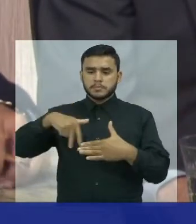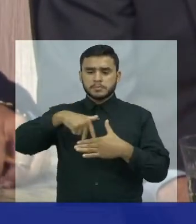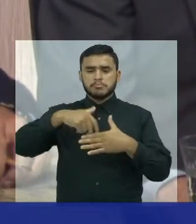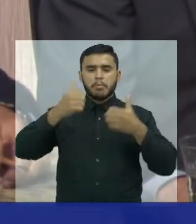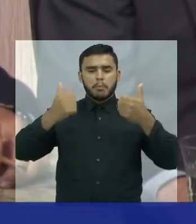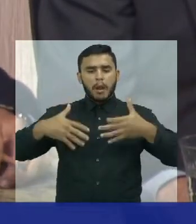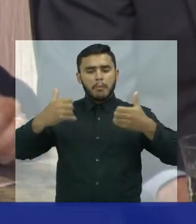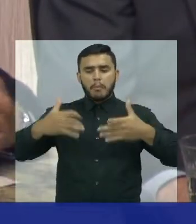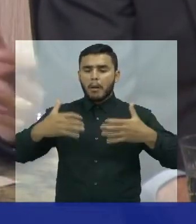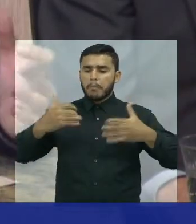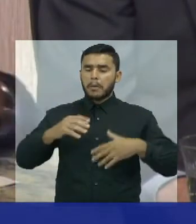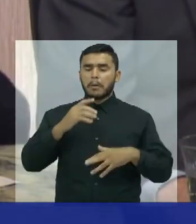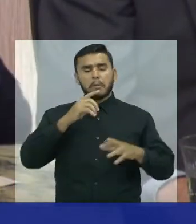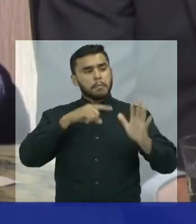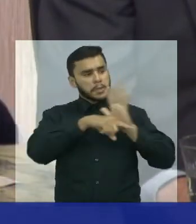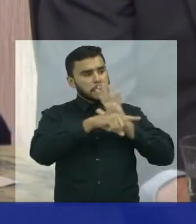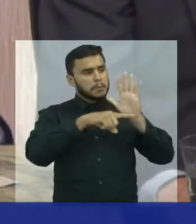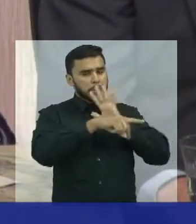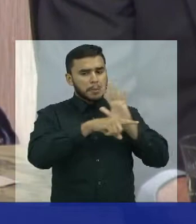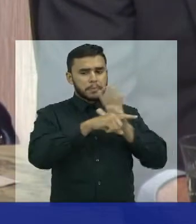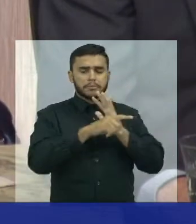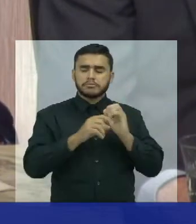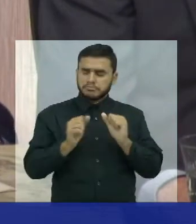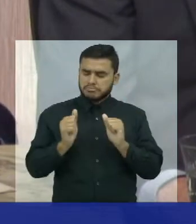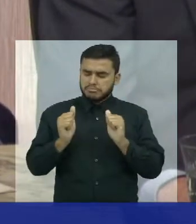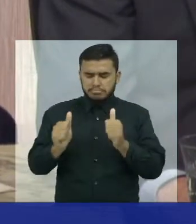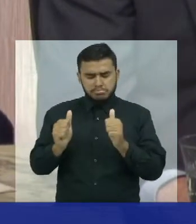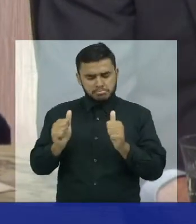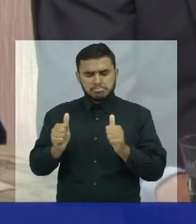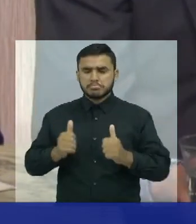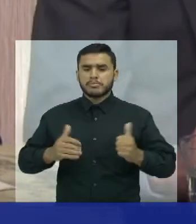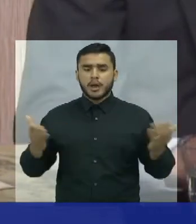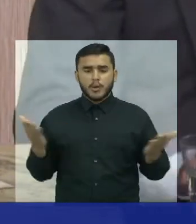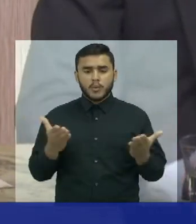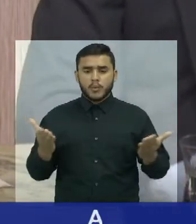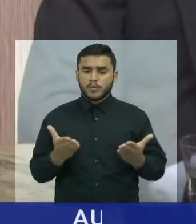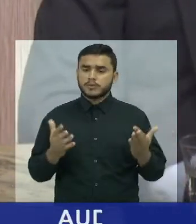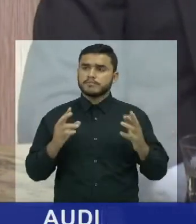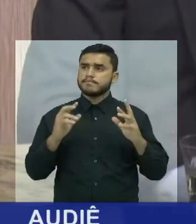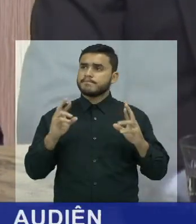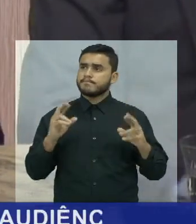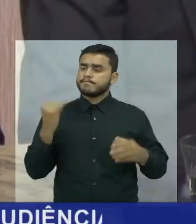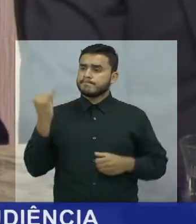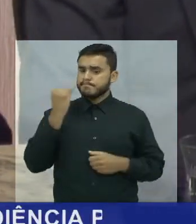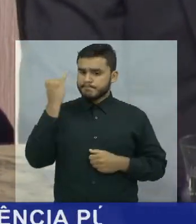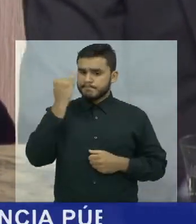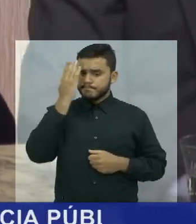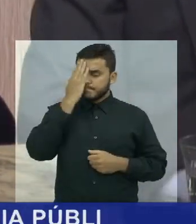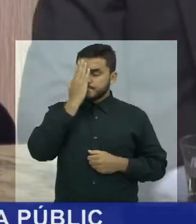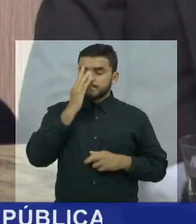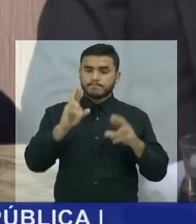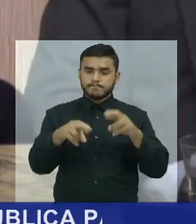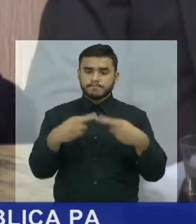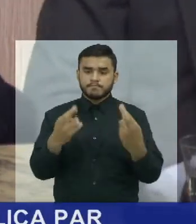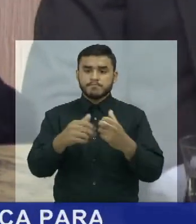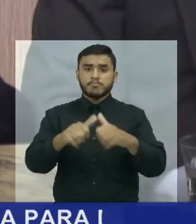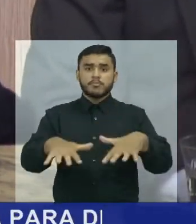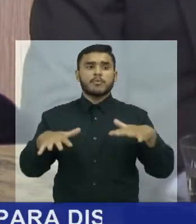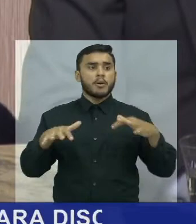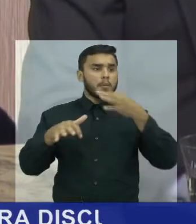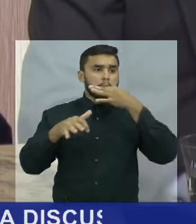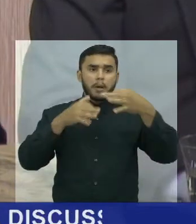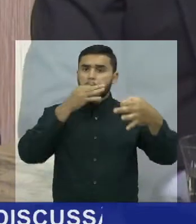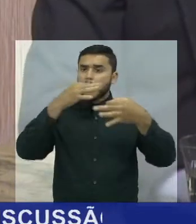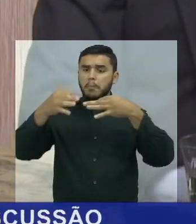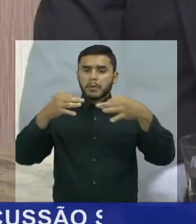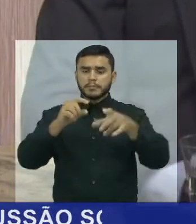porque esse é um momento especial, né? Eu acho que a audiência pública é um momento importante para a